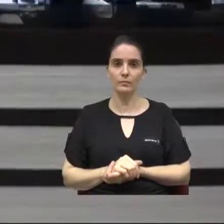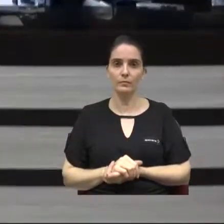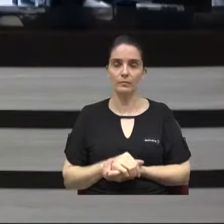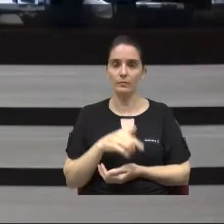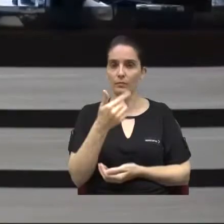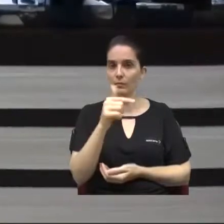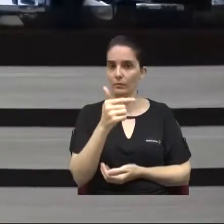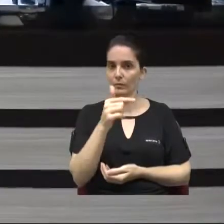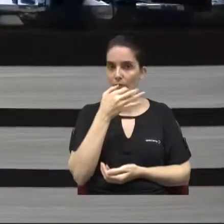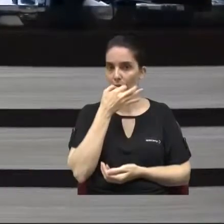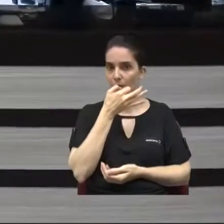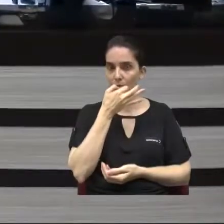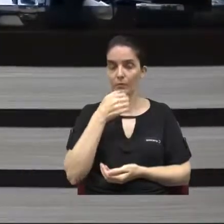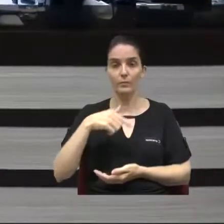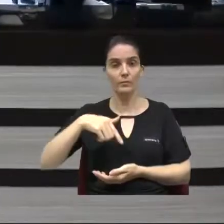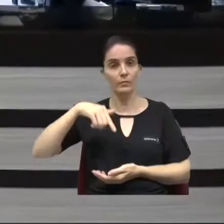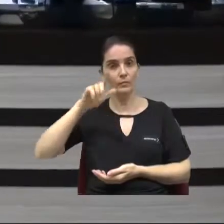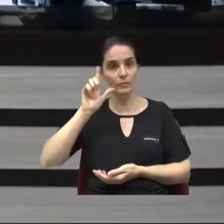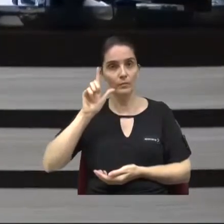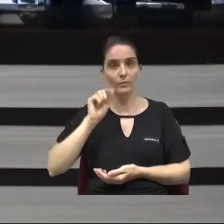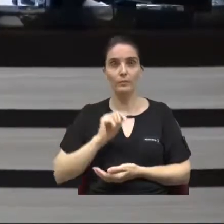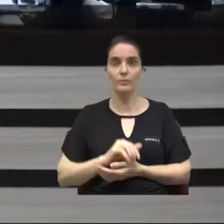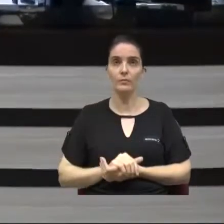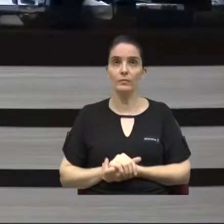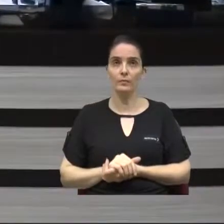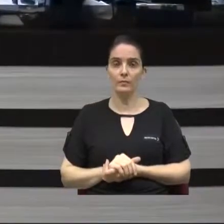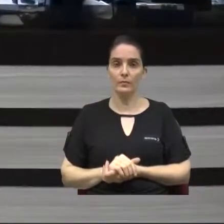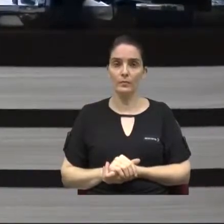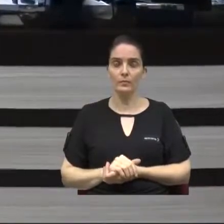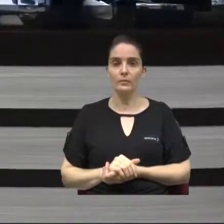Não havendo antes, porém, no